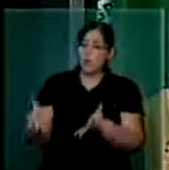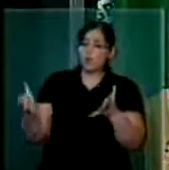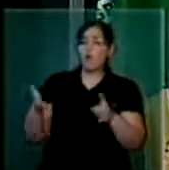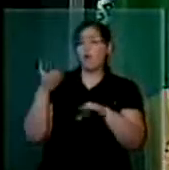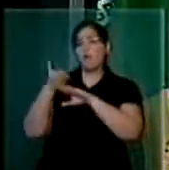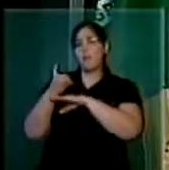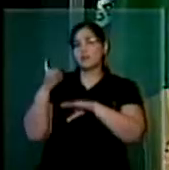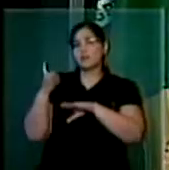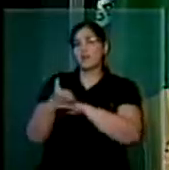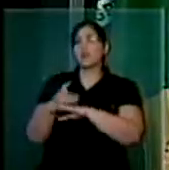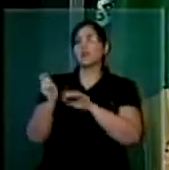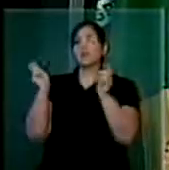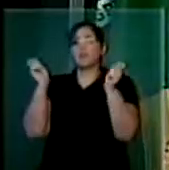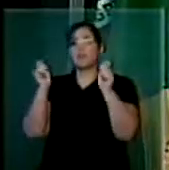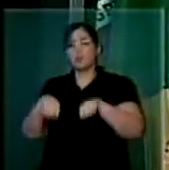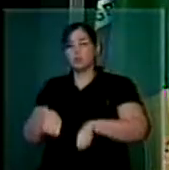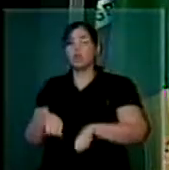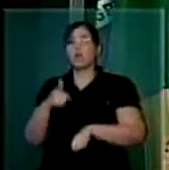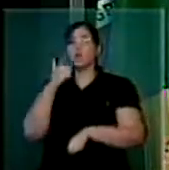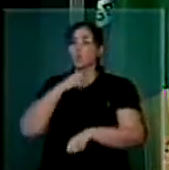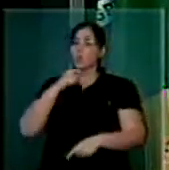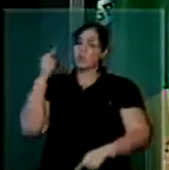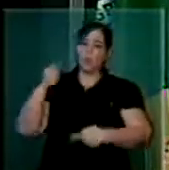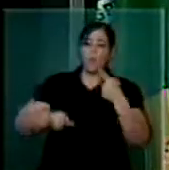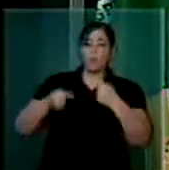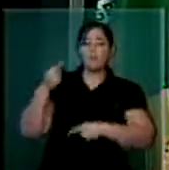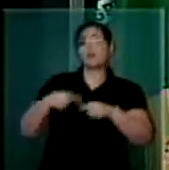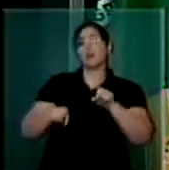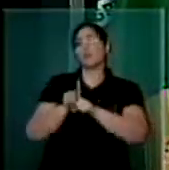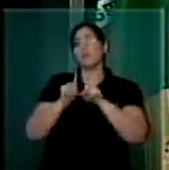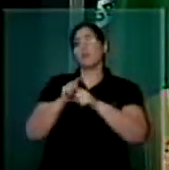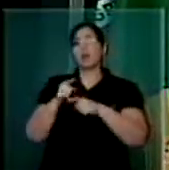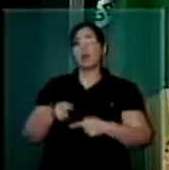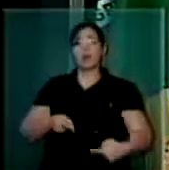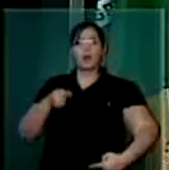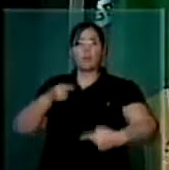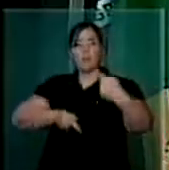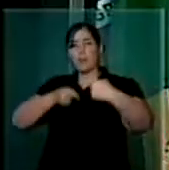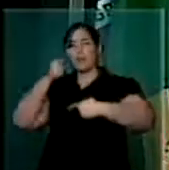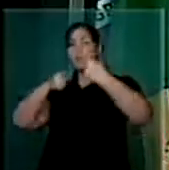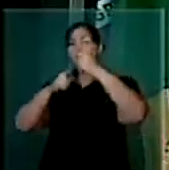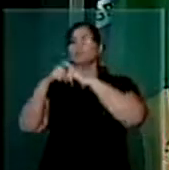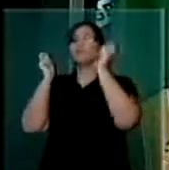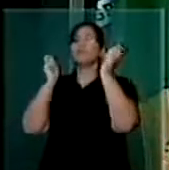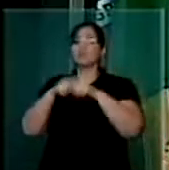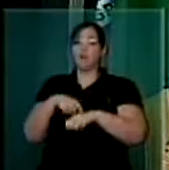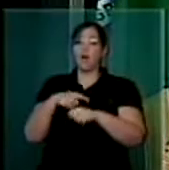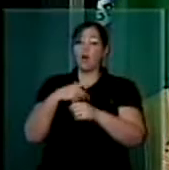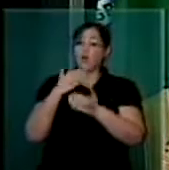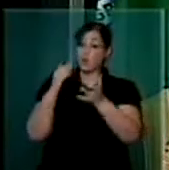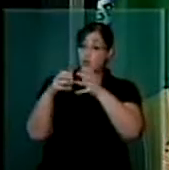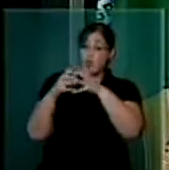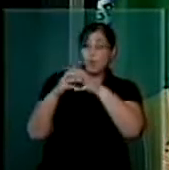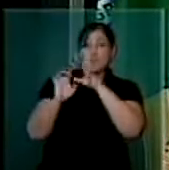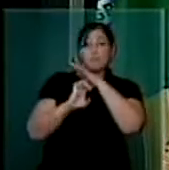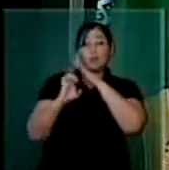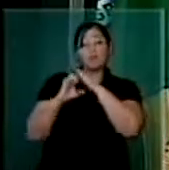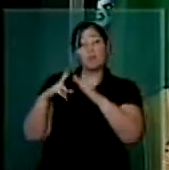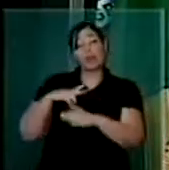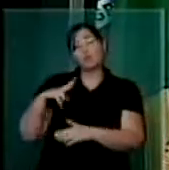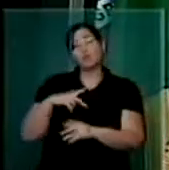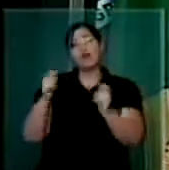promova a possibilidade de haver competição e de haver concorrência, para que a própria iniciativa privada